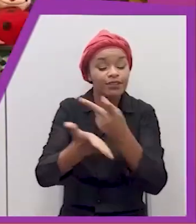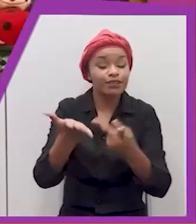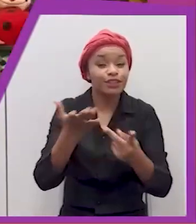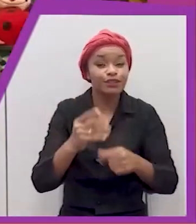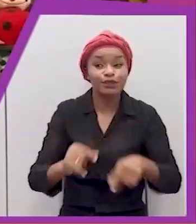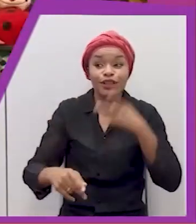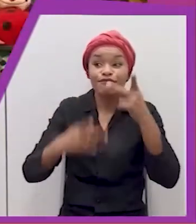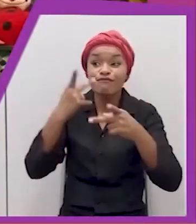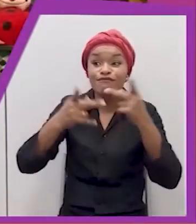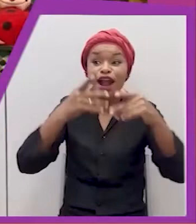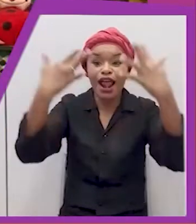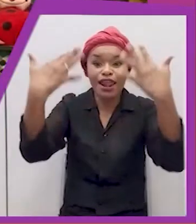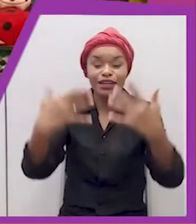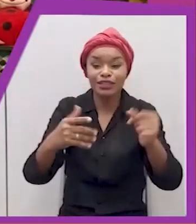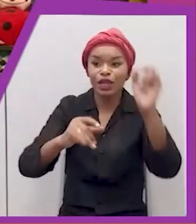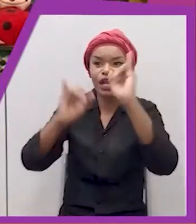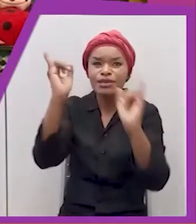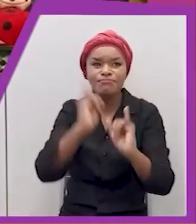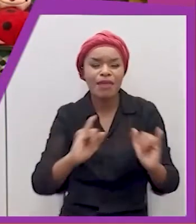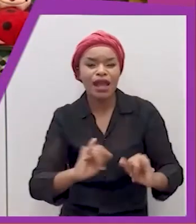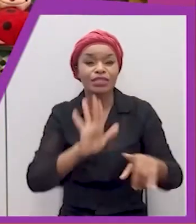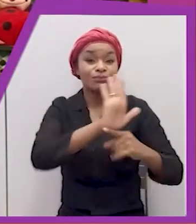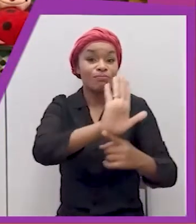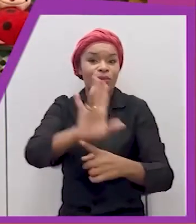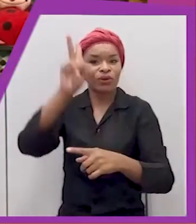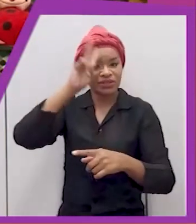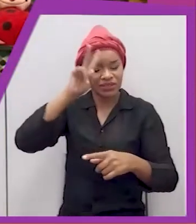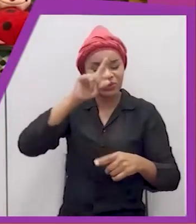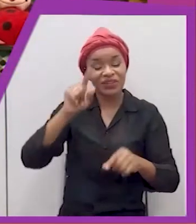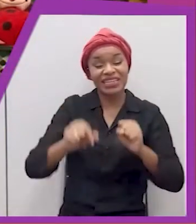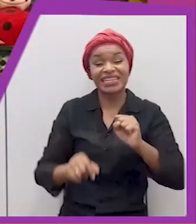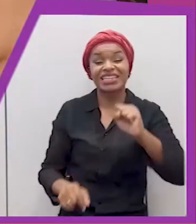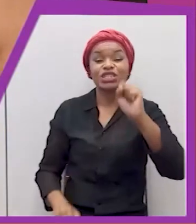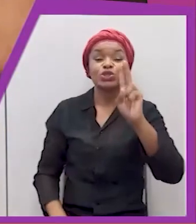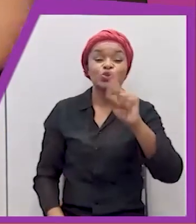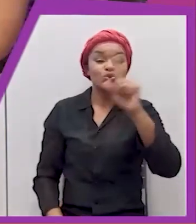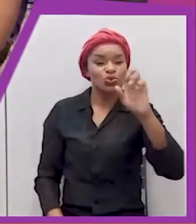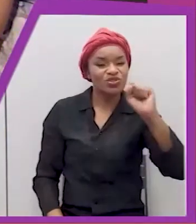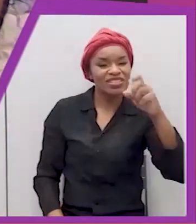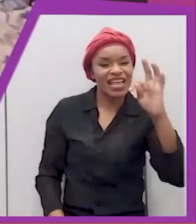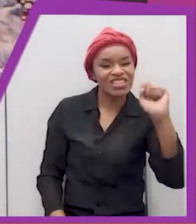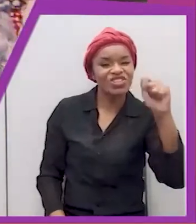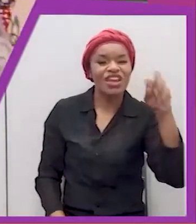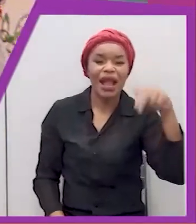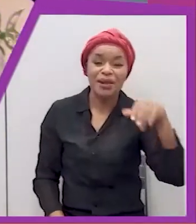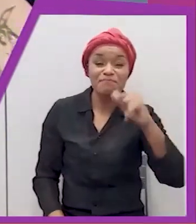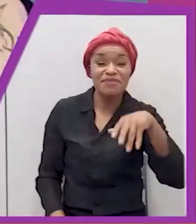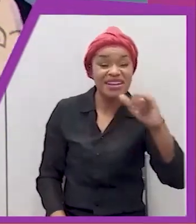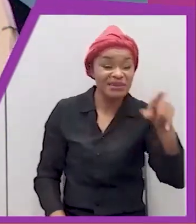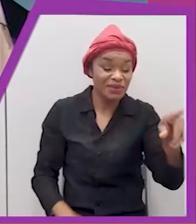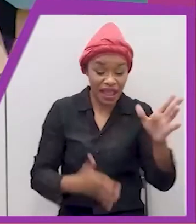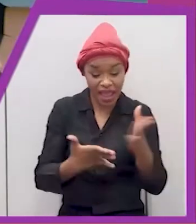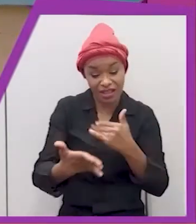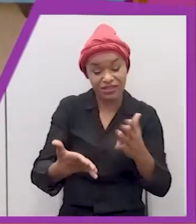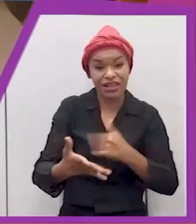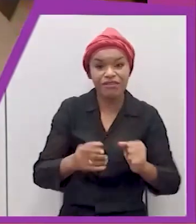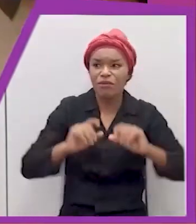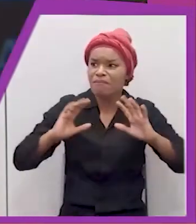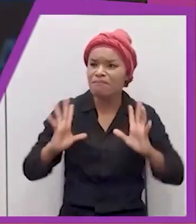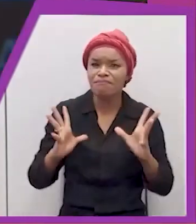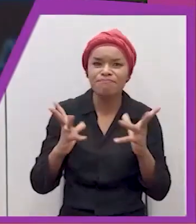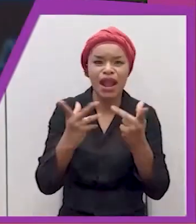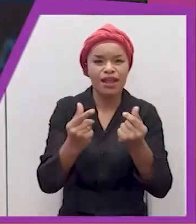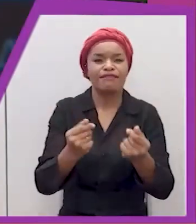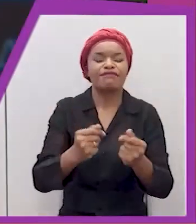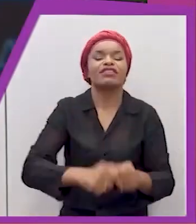gostar bastante eu acho que sim eu agradeço o carinho com que você contou a história e eu quero te dizer uma coisa muito importante também